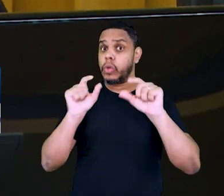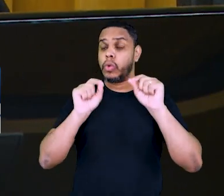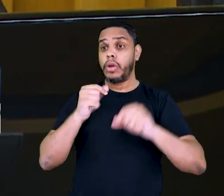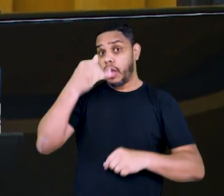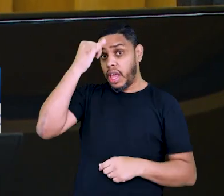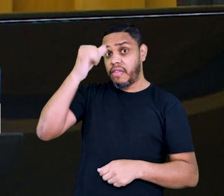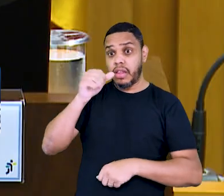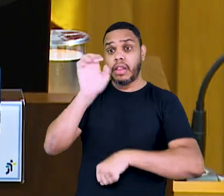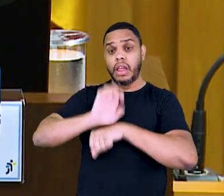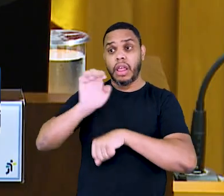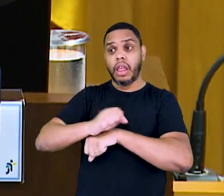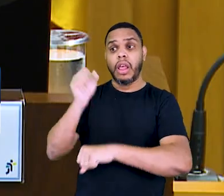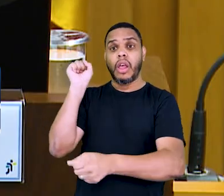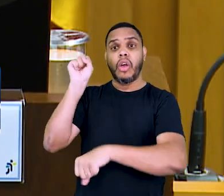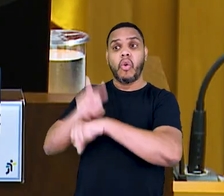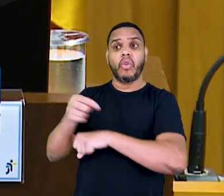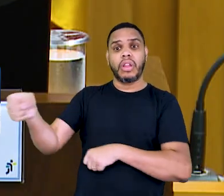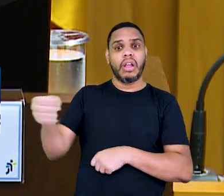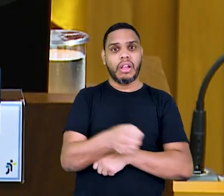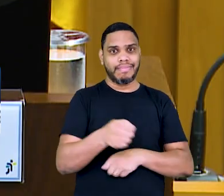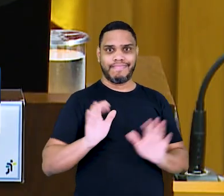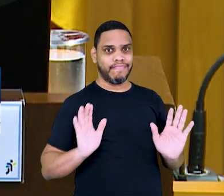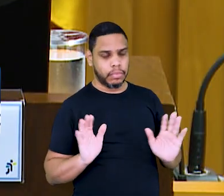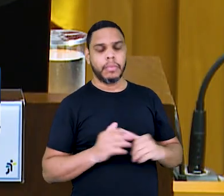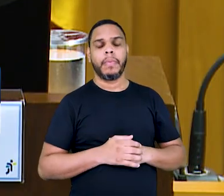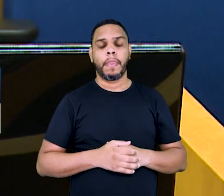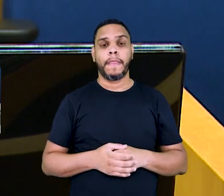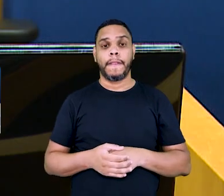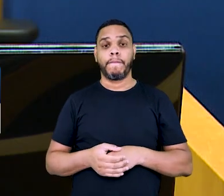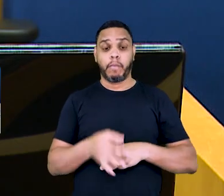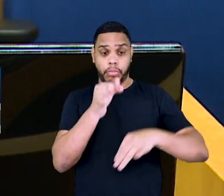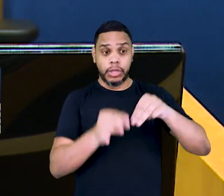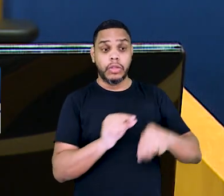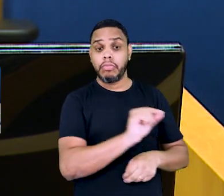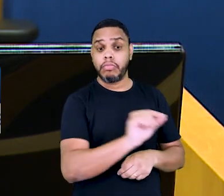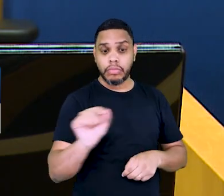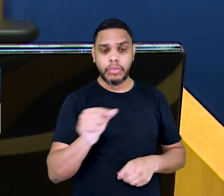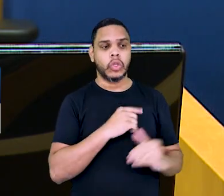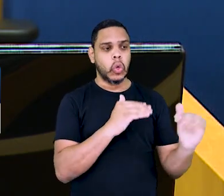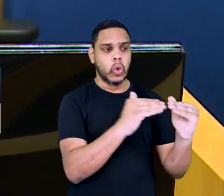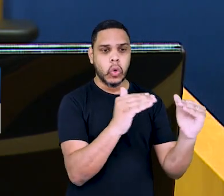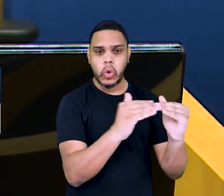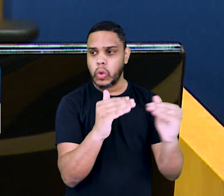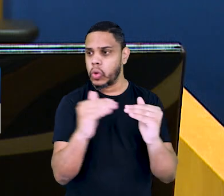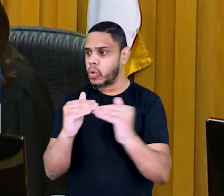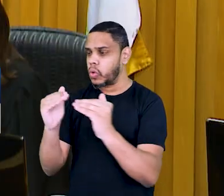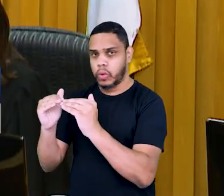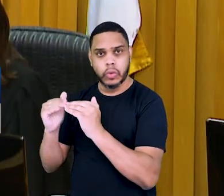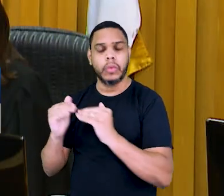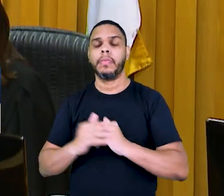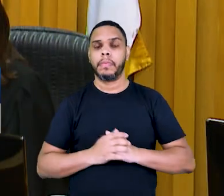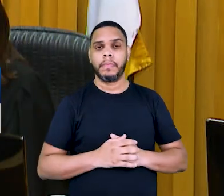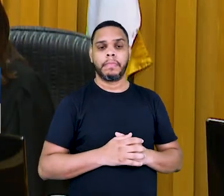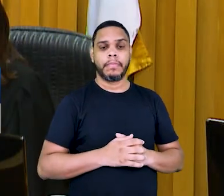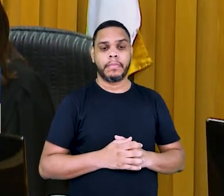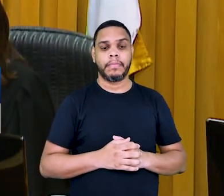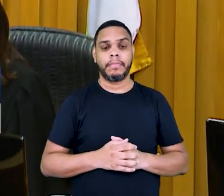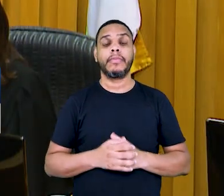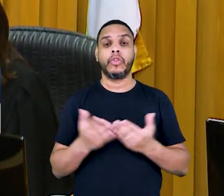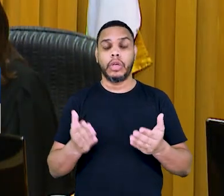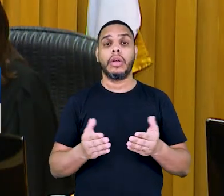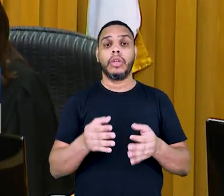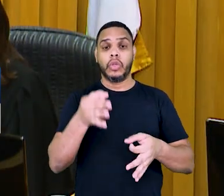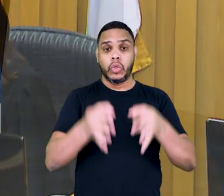se repita. Os demais ministros da quarta turma acompanharam o voto do relator. O caso transitou